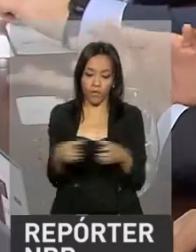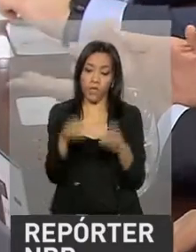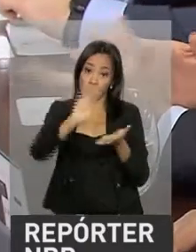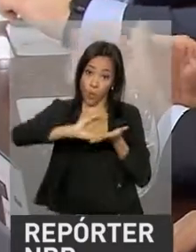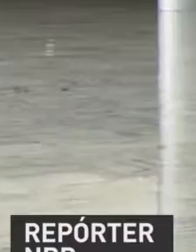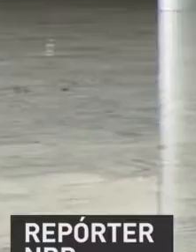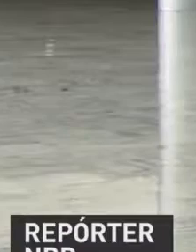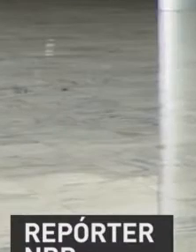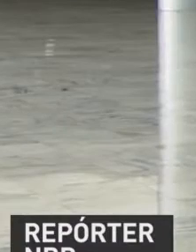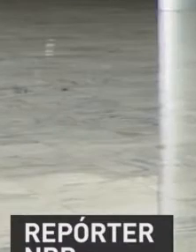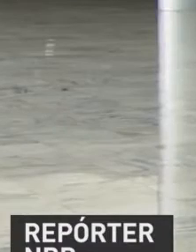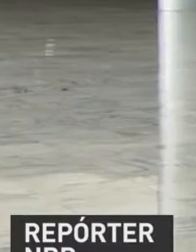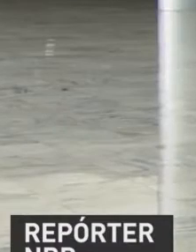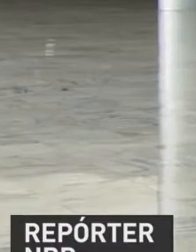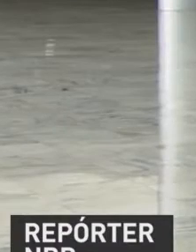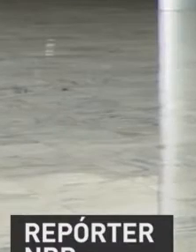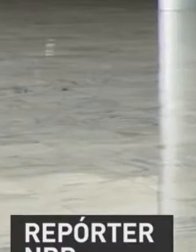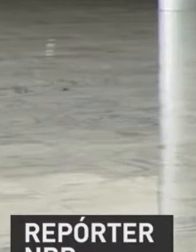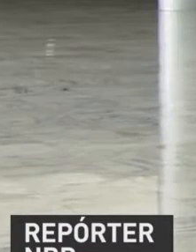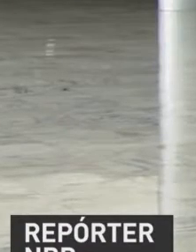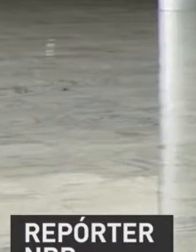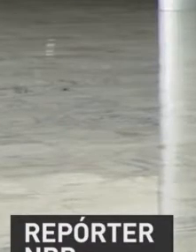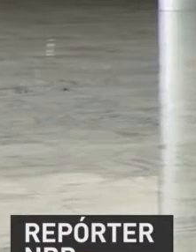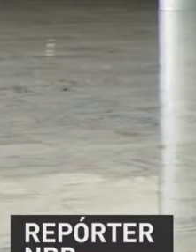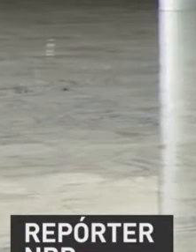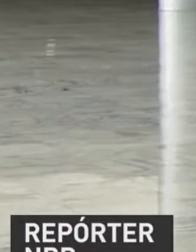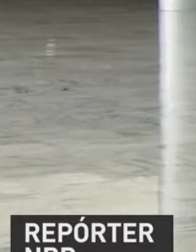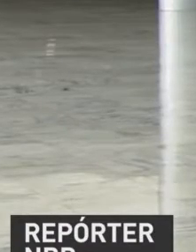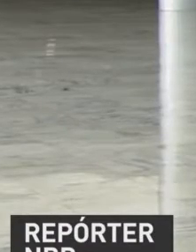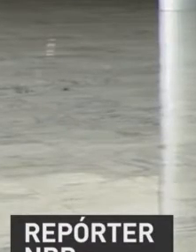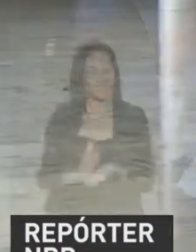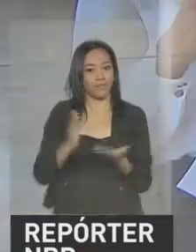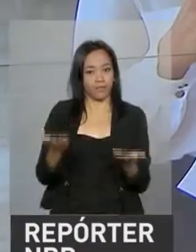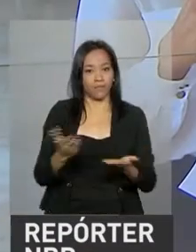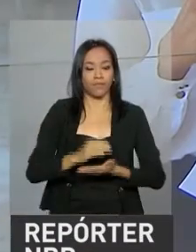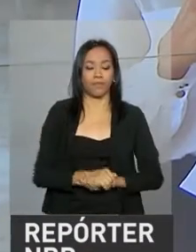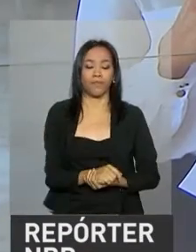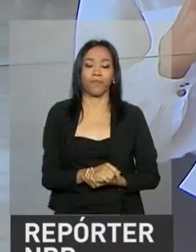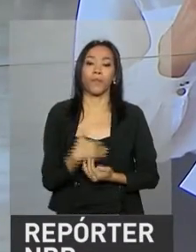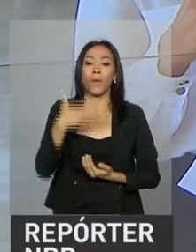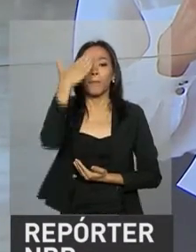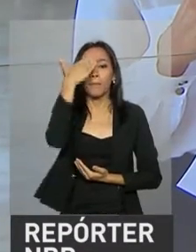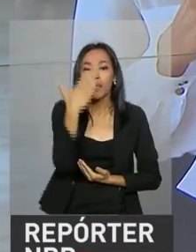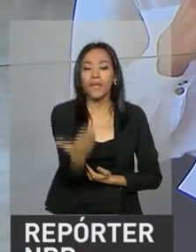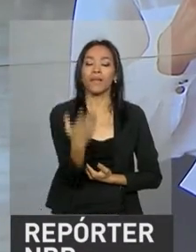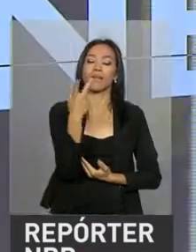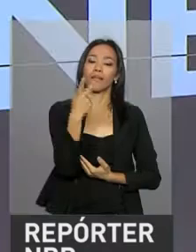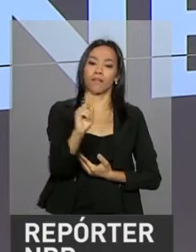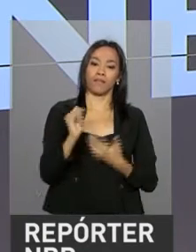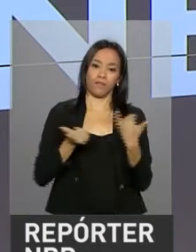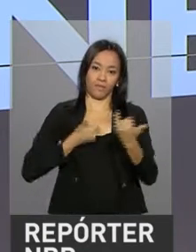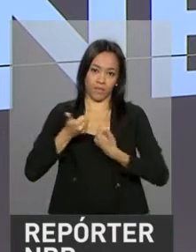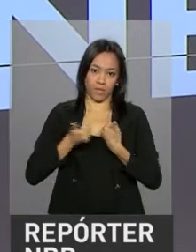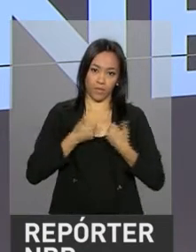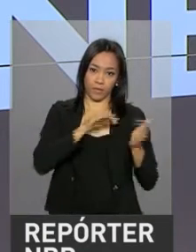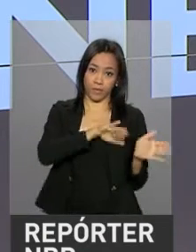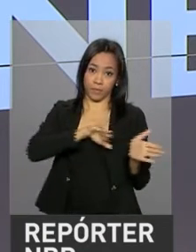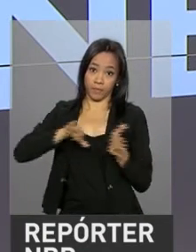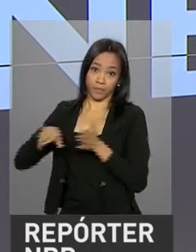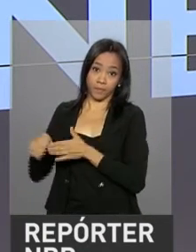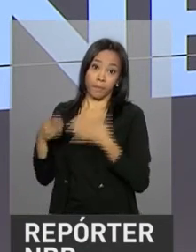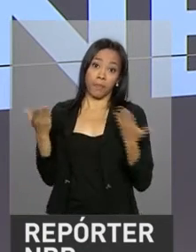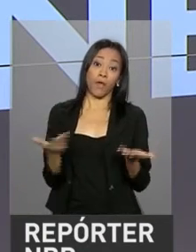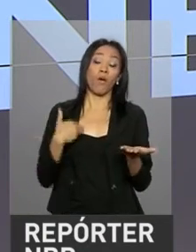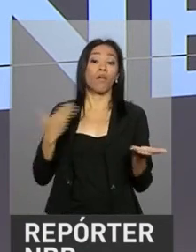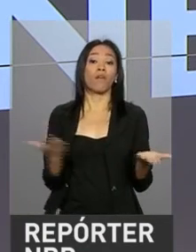indicado pelo presidente da república voltamos com você no estúdio renata obrigada paola pelas suas informações e do paço